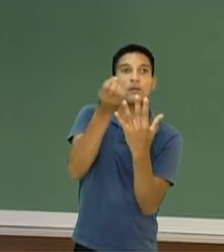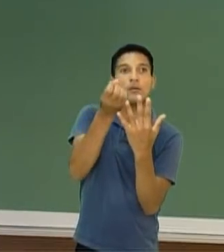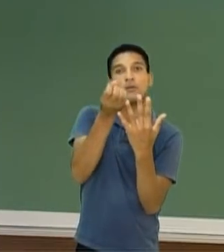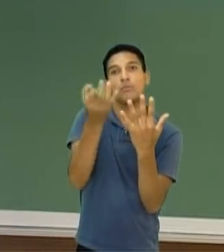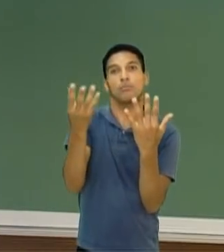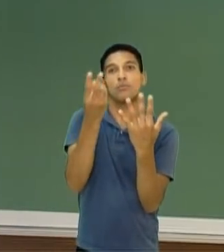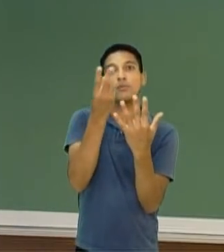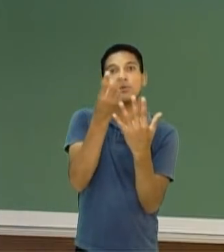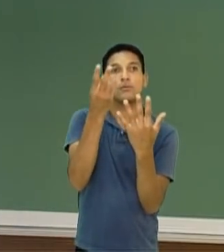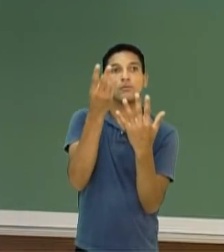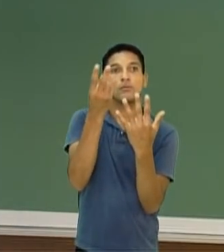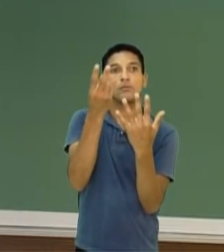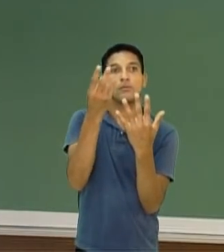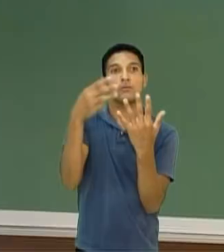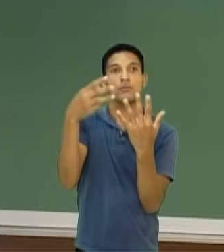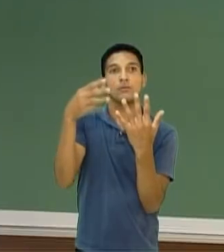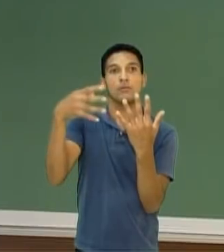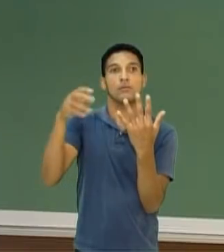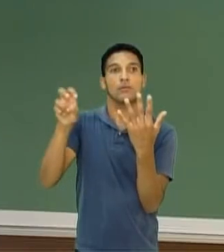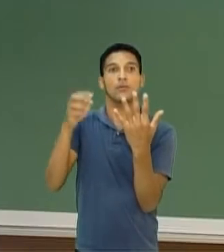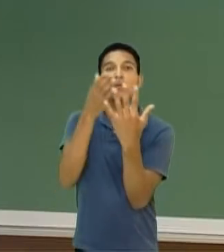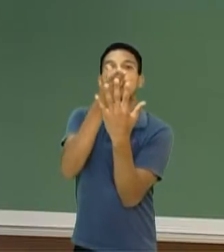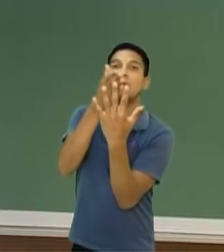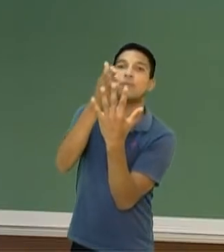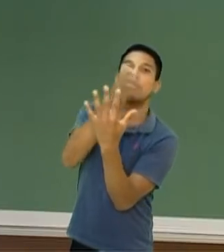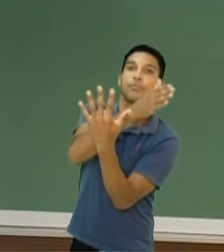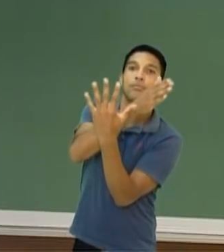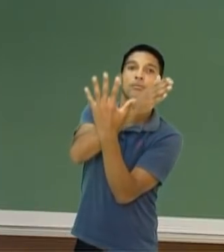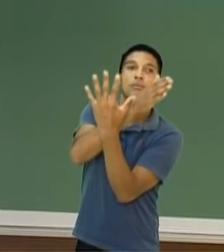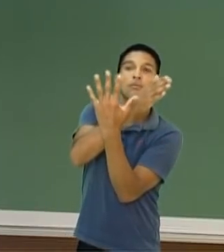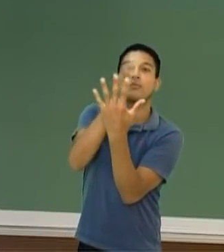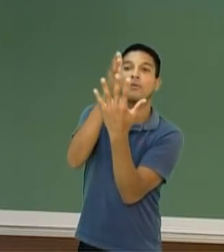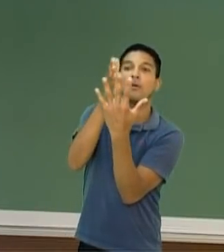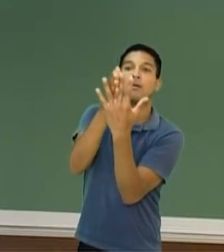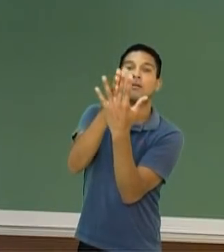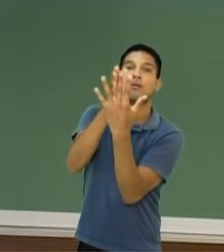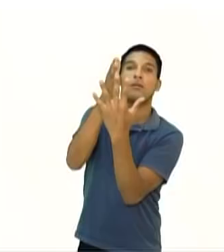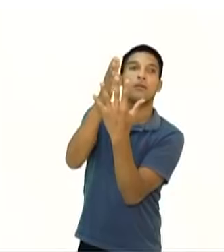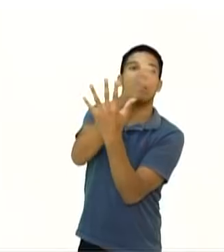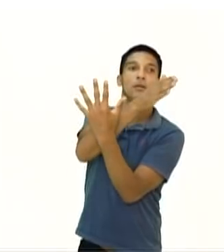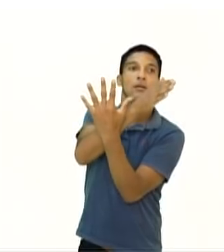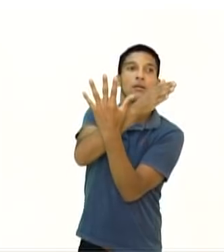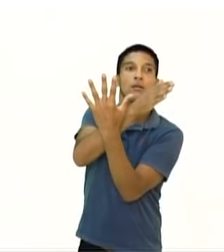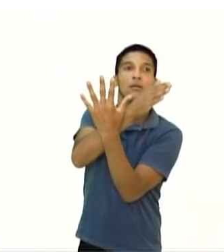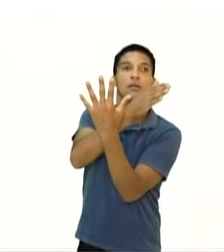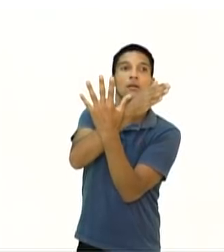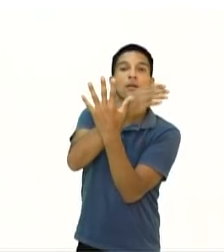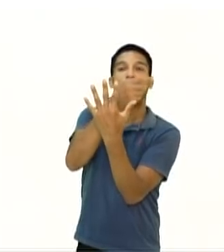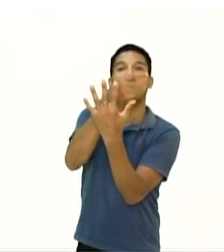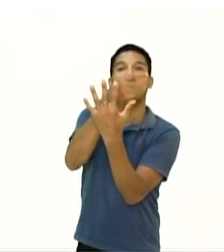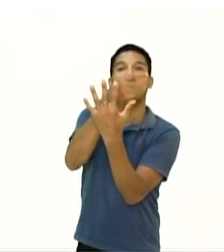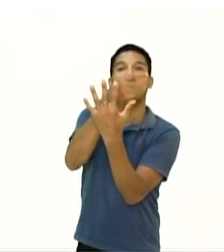assim, esse número divide ou não? Né? Então é isso que eu levo em consideração. Mas para saber se o número é divisível, o que eu tenho que